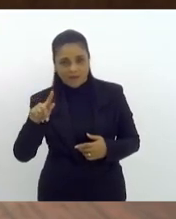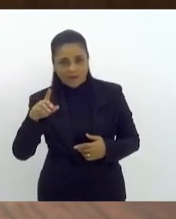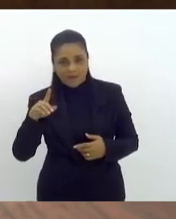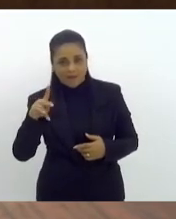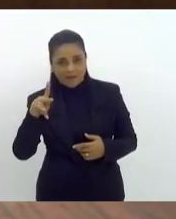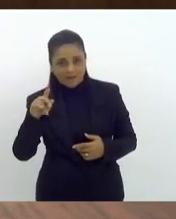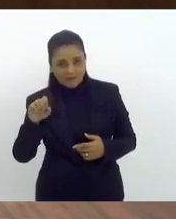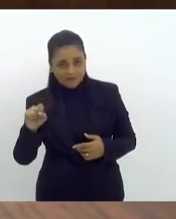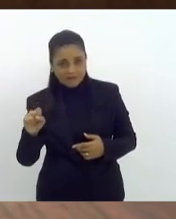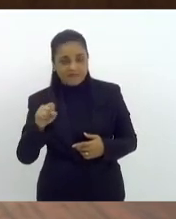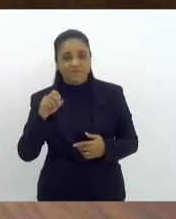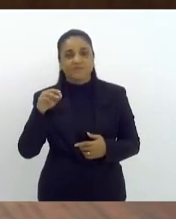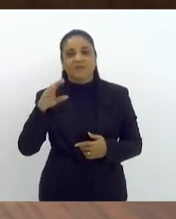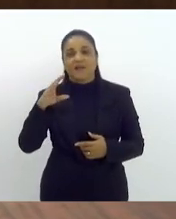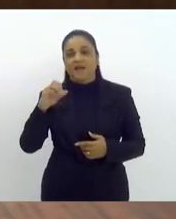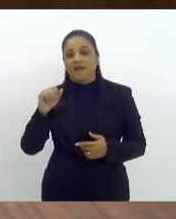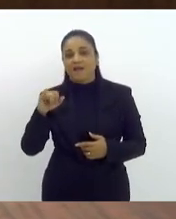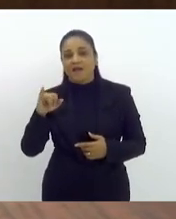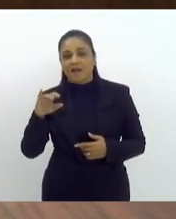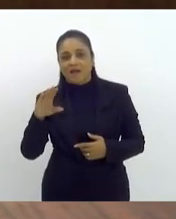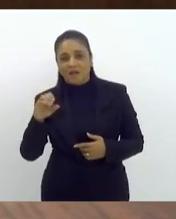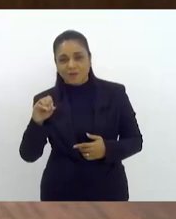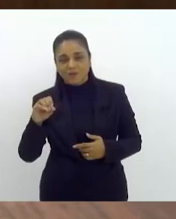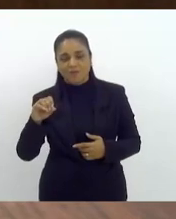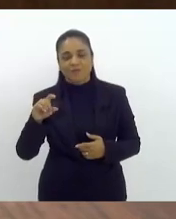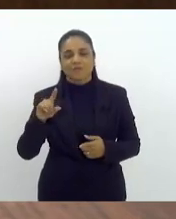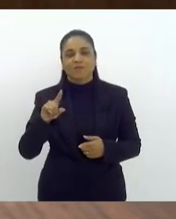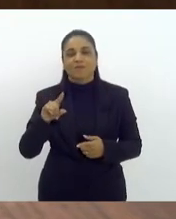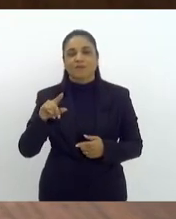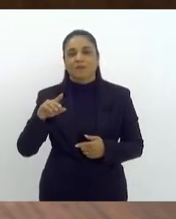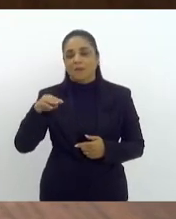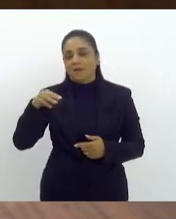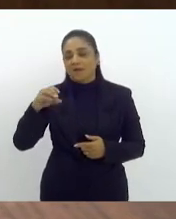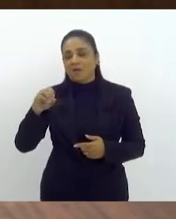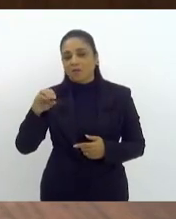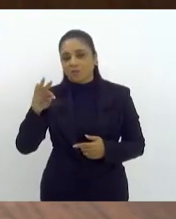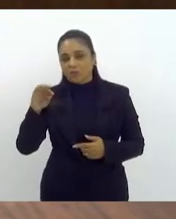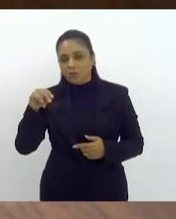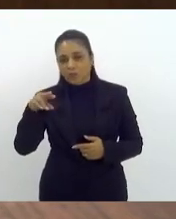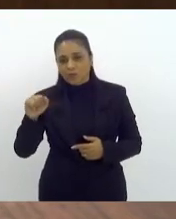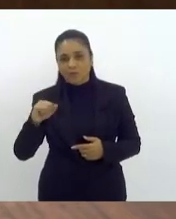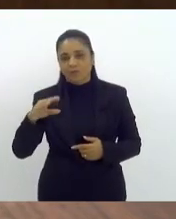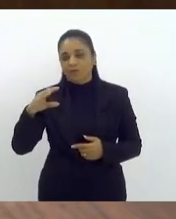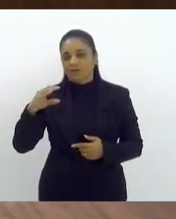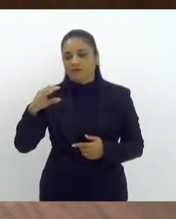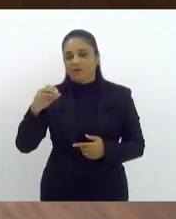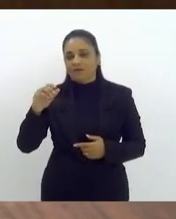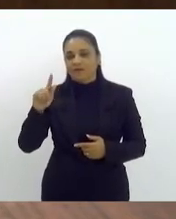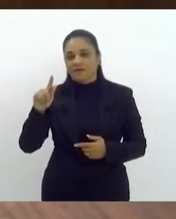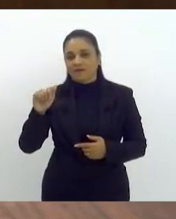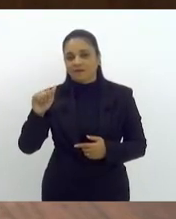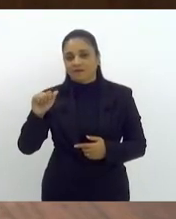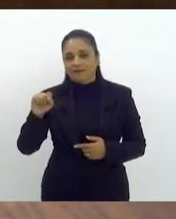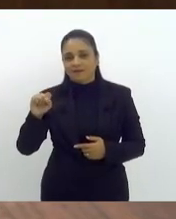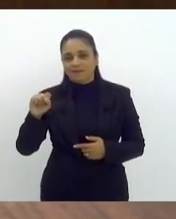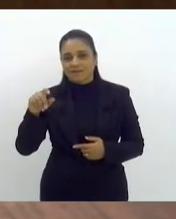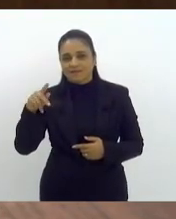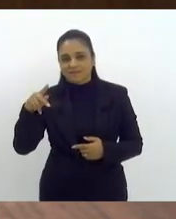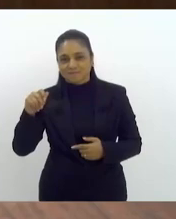a cara de Ribeiro Otoni de Paula lá de Belford Roxo Ricardo Gaspar